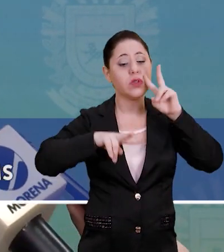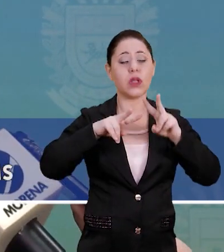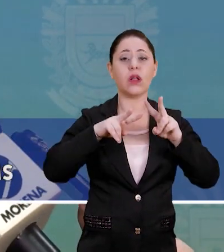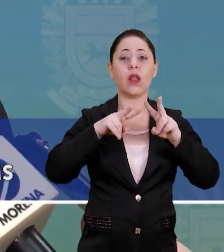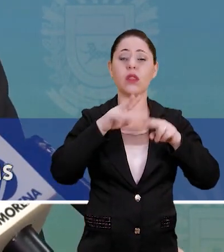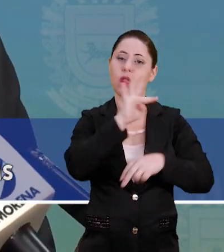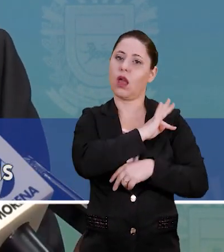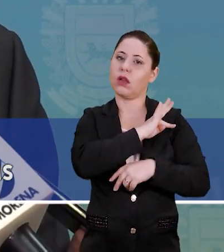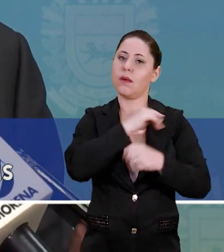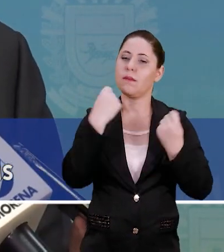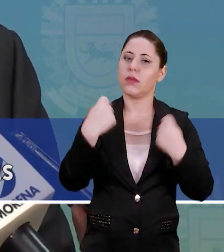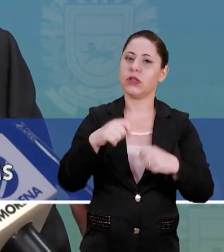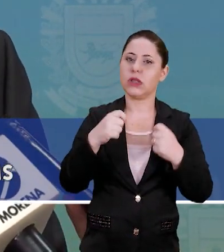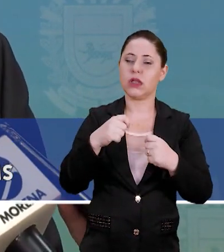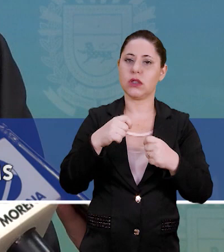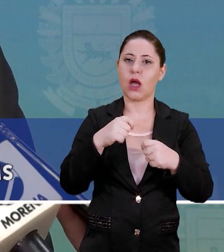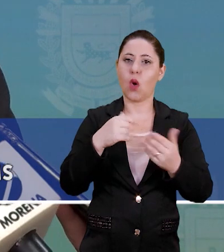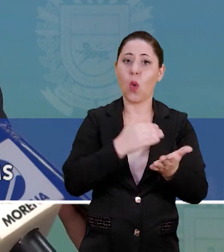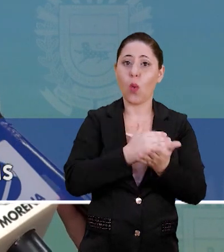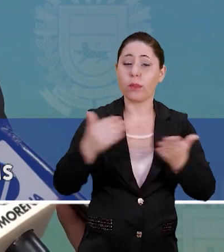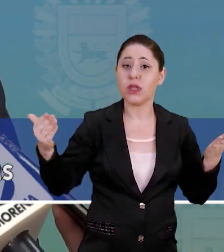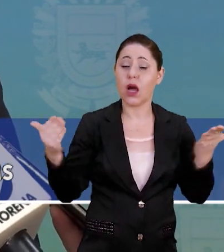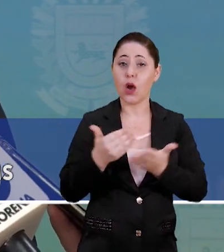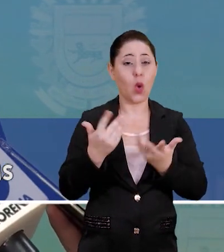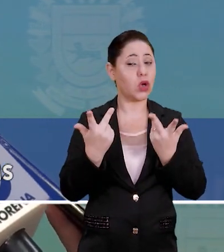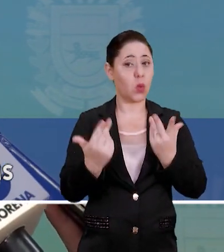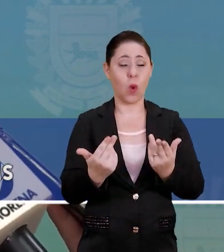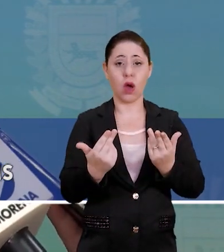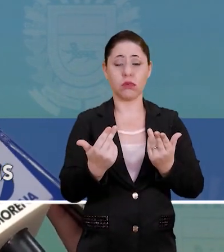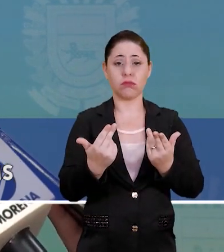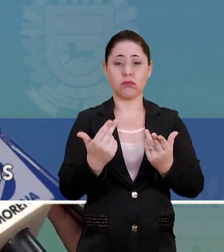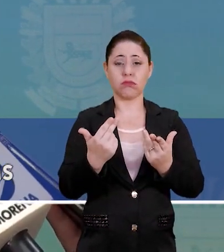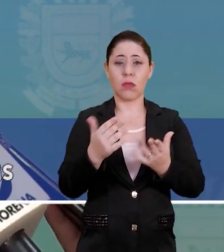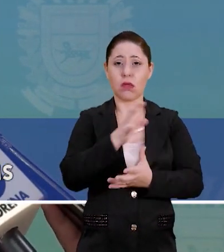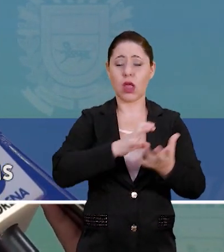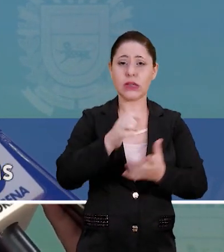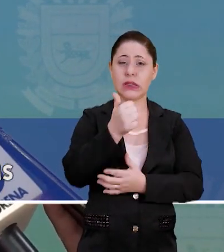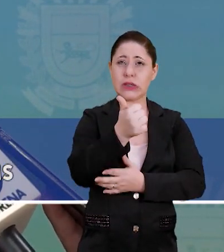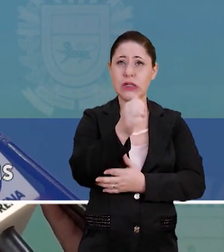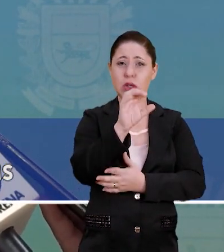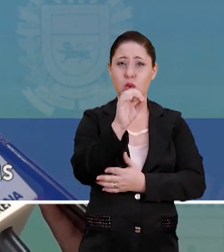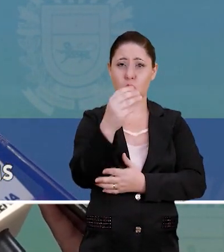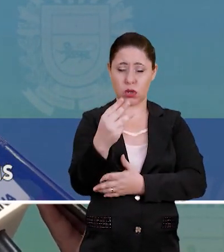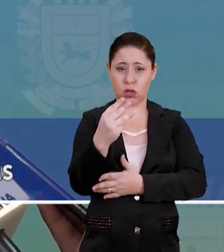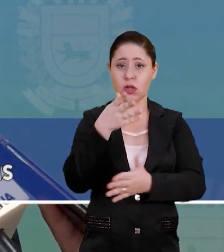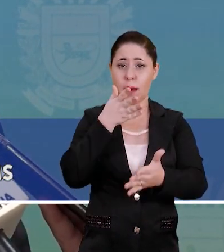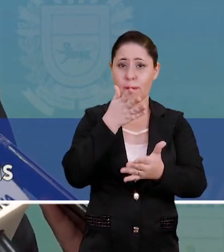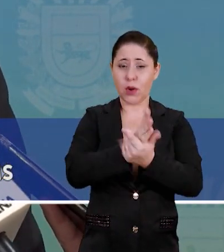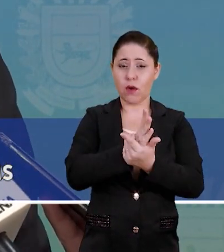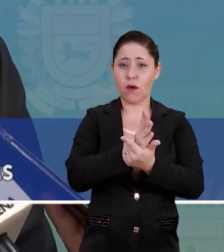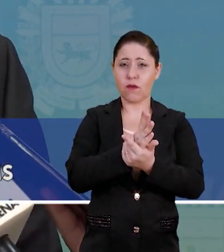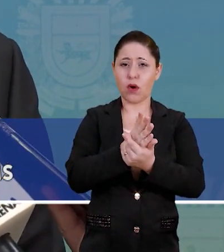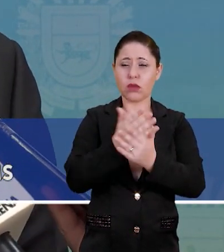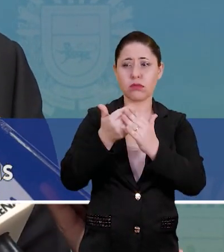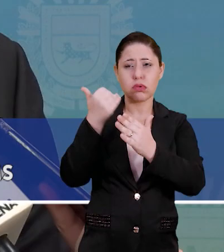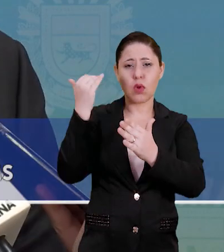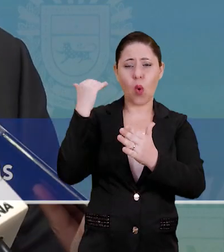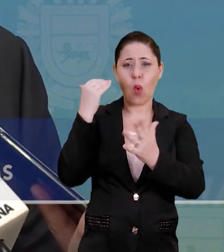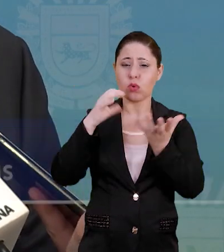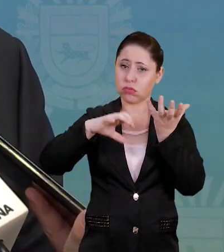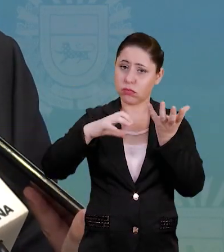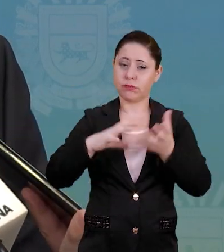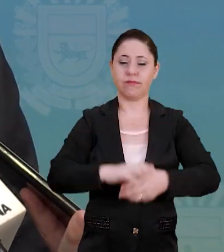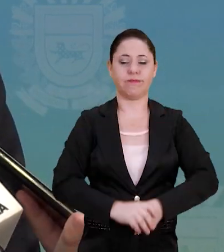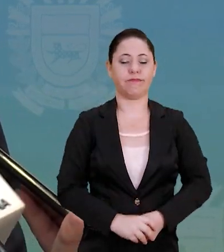vista técnico é que deveria entrar em vigor imediatamente, tal como foi a emenda 103, aprovada recentemente